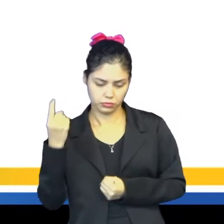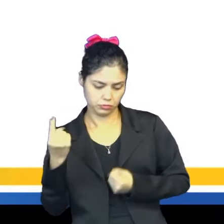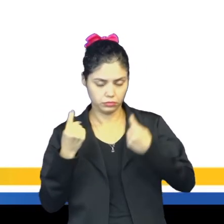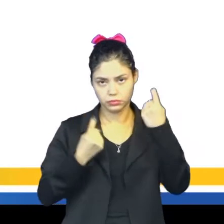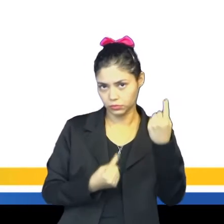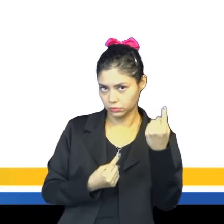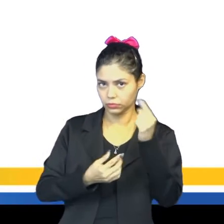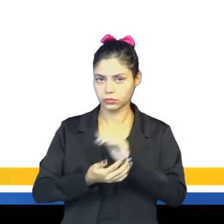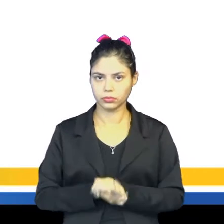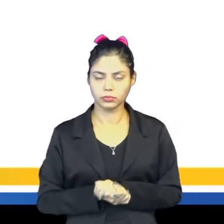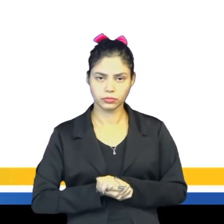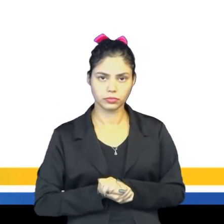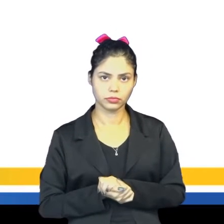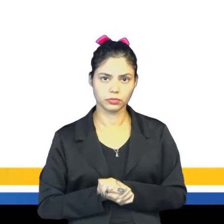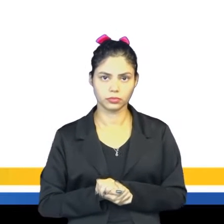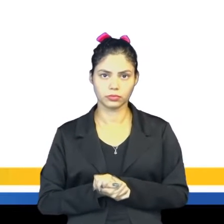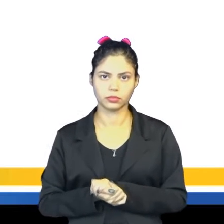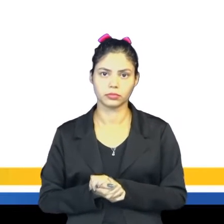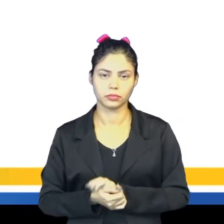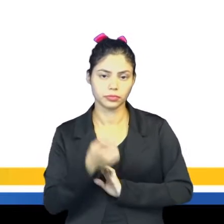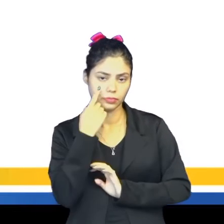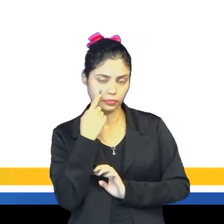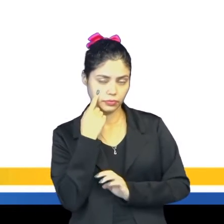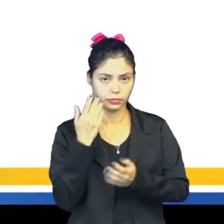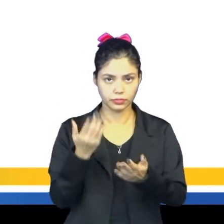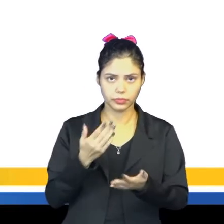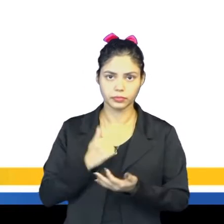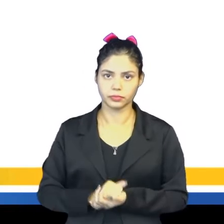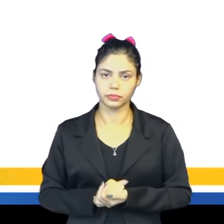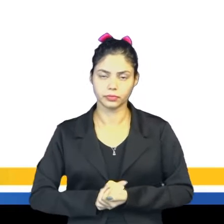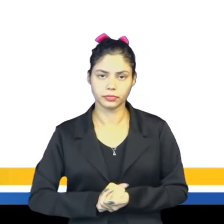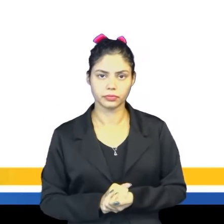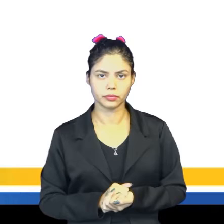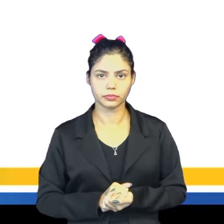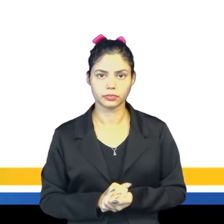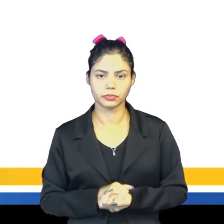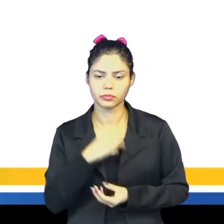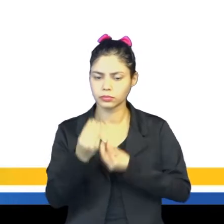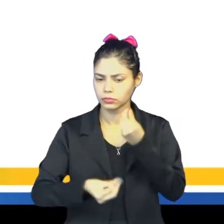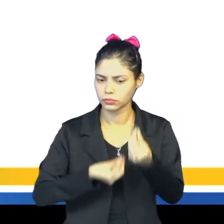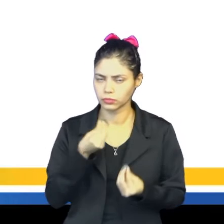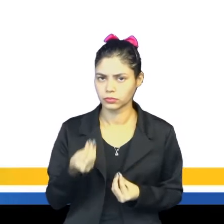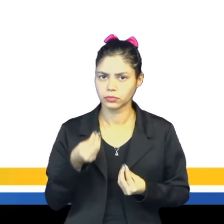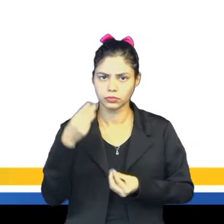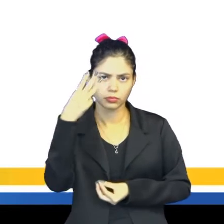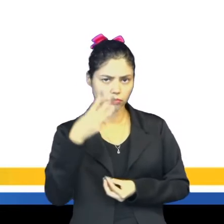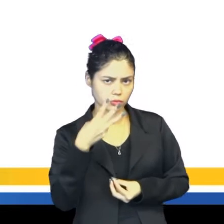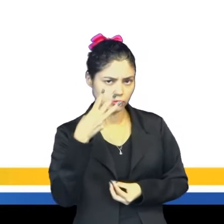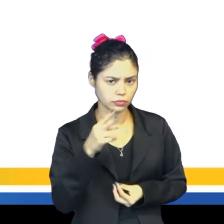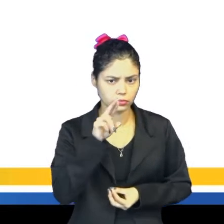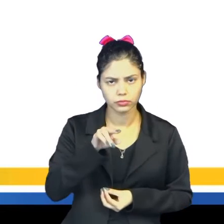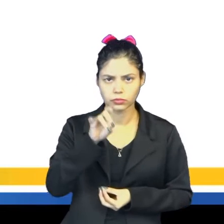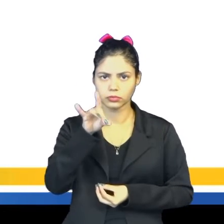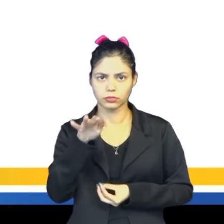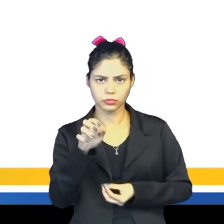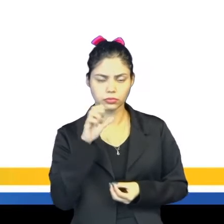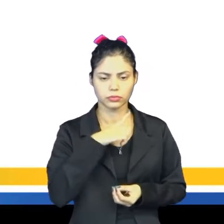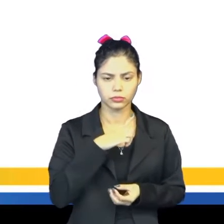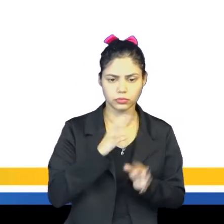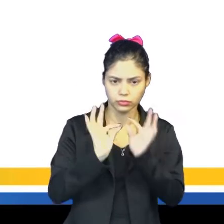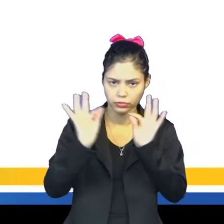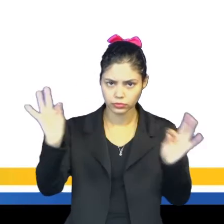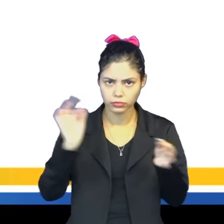maneira ou de outra, tá? Então vejamos lá. Como há 3 unidades de medida